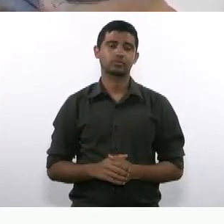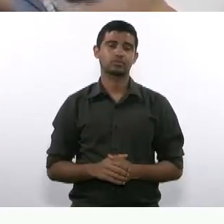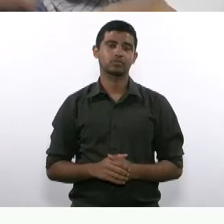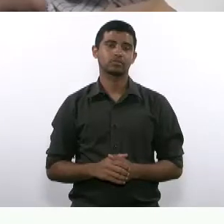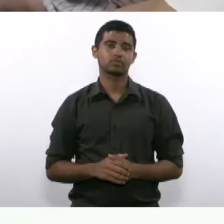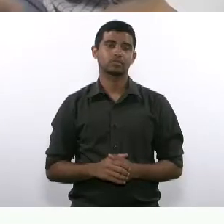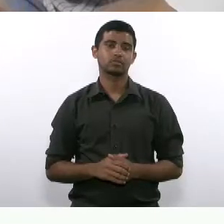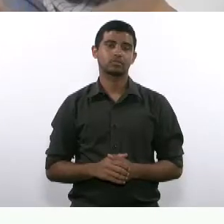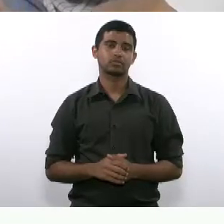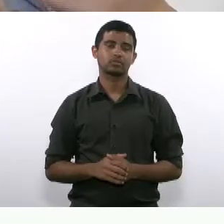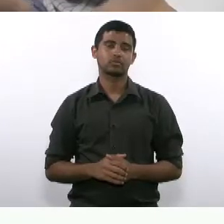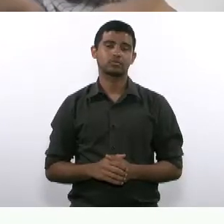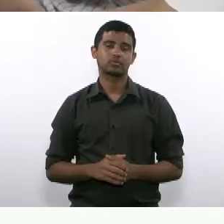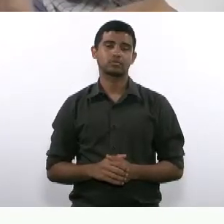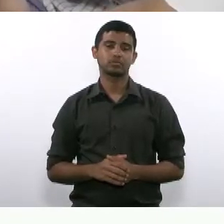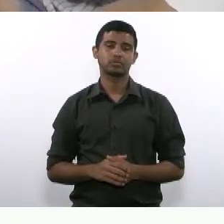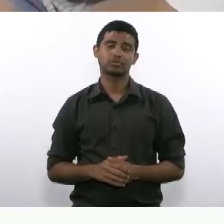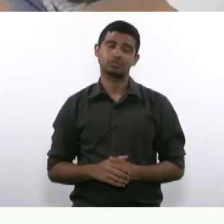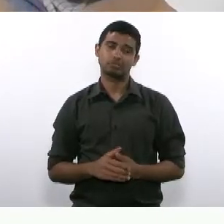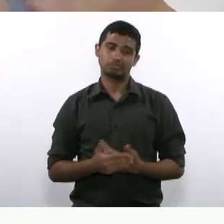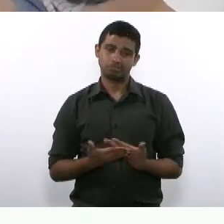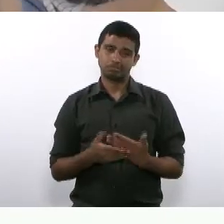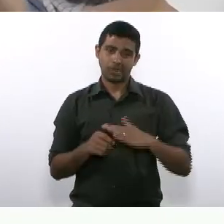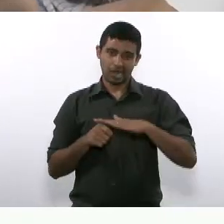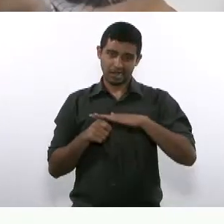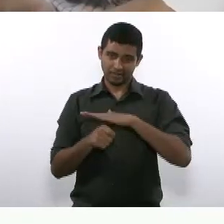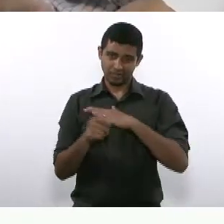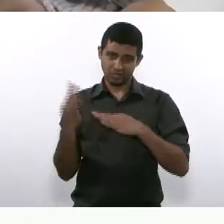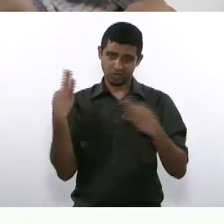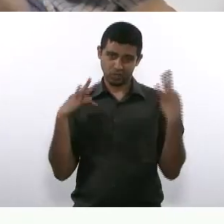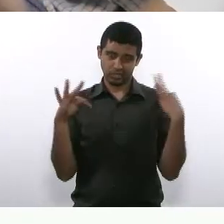Talvez a gente seja um dos países que menos investe em turismo.